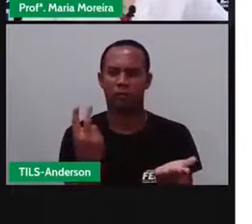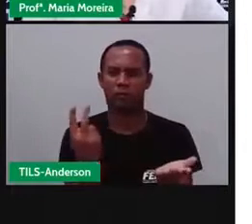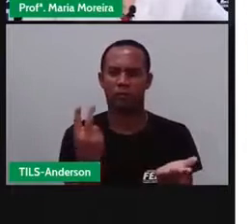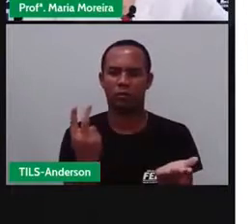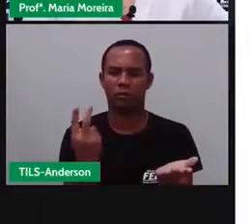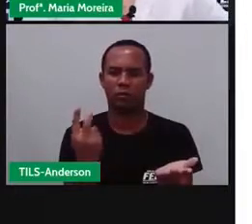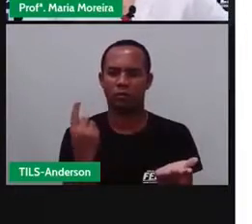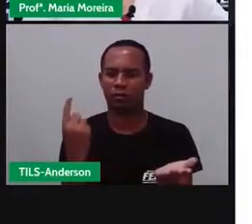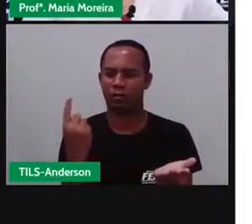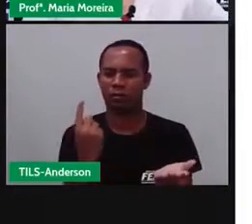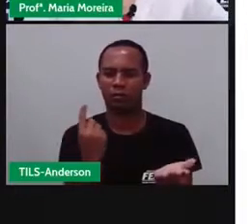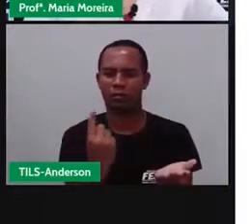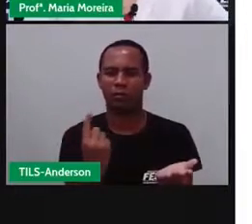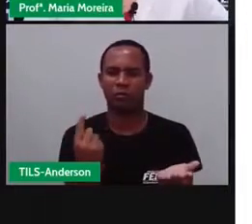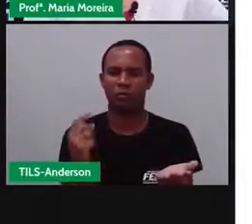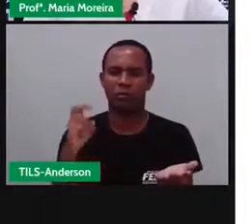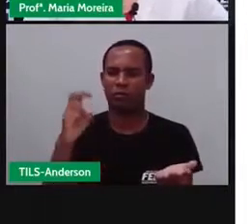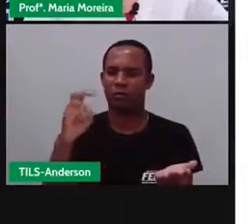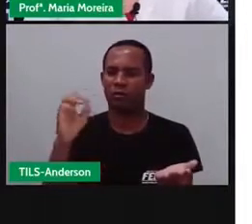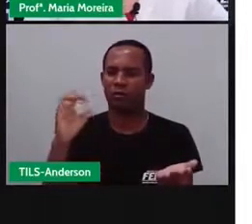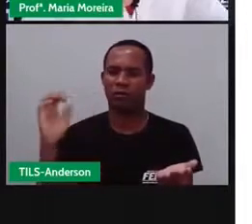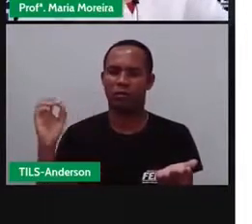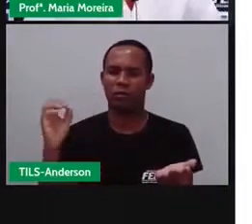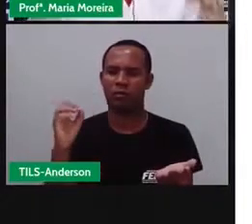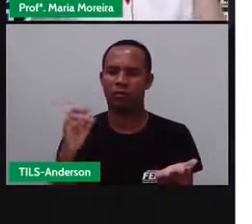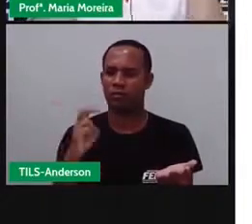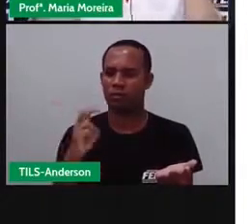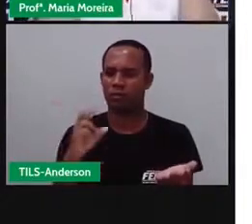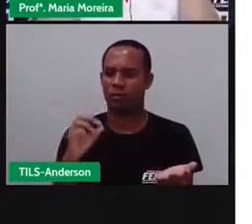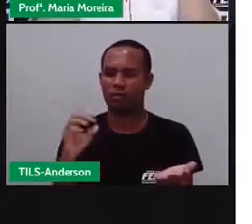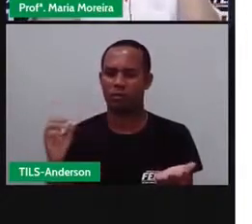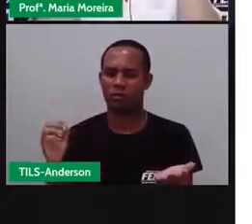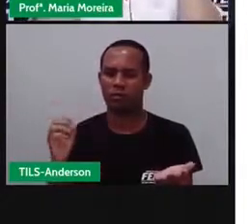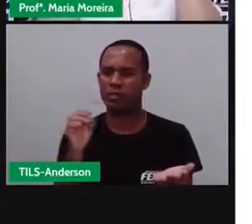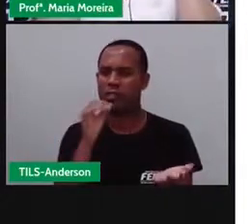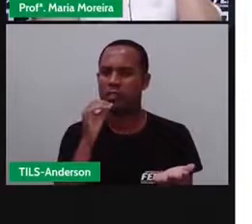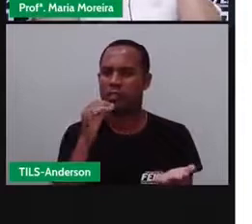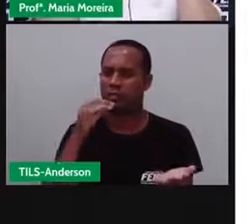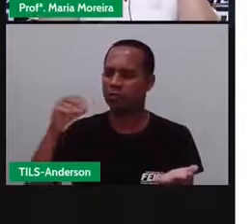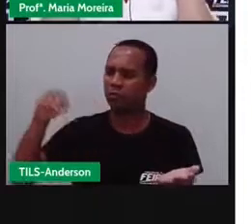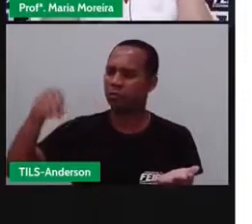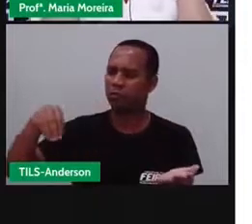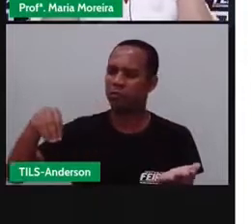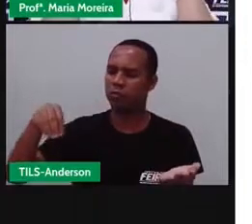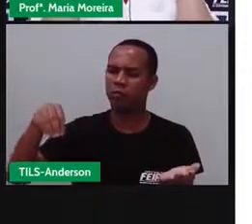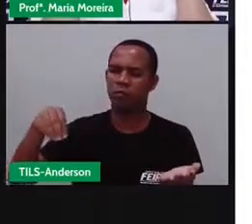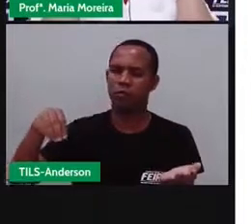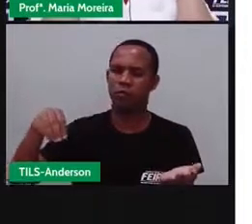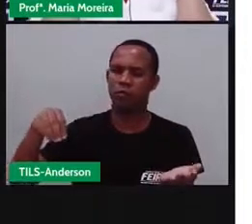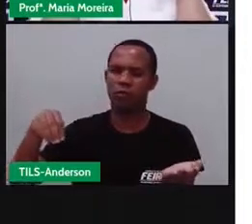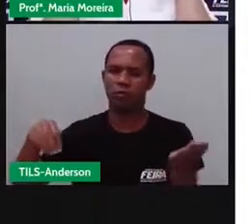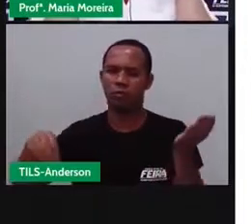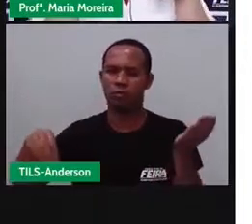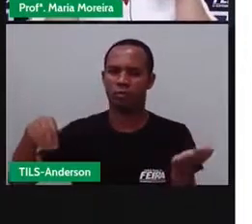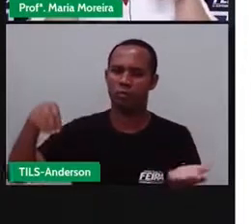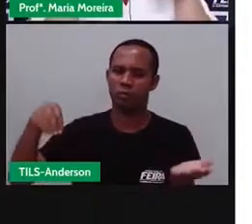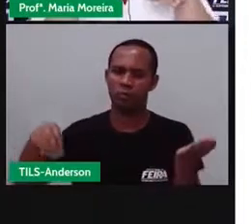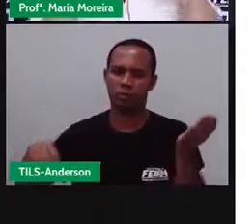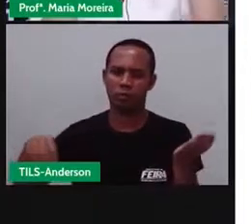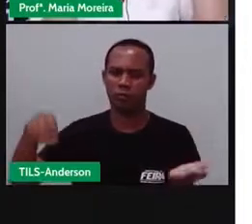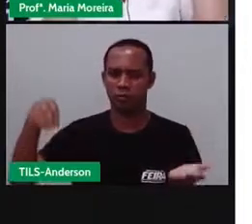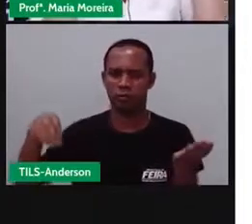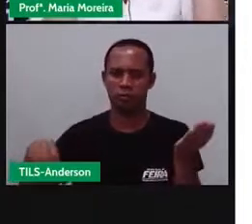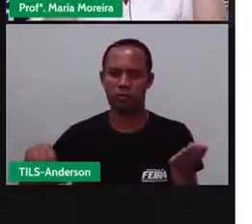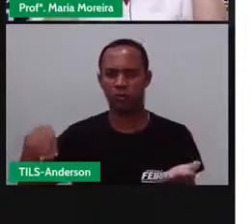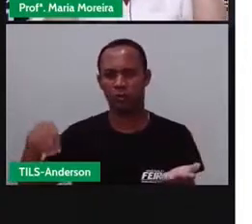2 pesos, cada um com 500 gramas. Se essa balança ela tá ó, igualzinha, né? Quer dizer que o